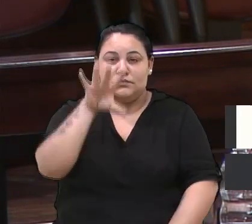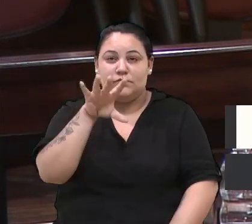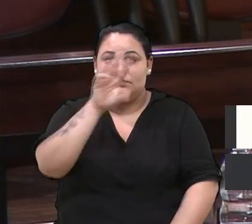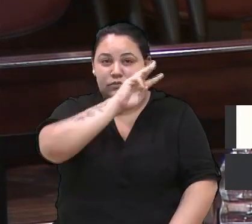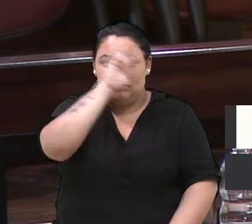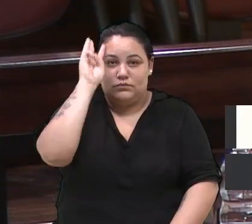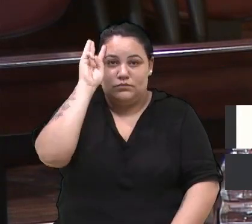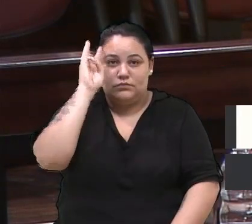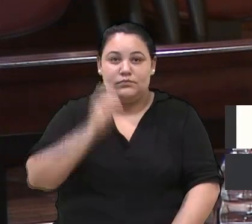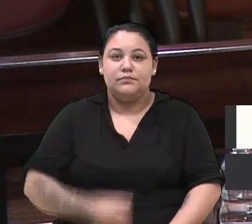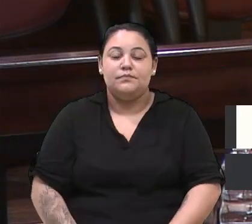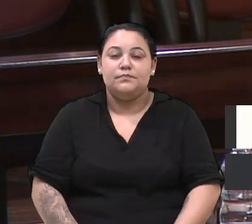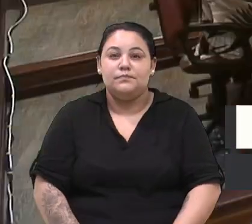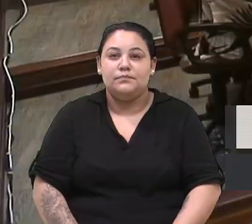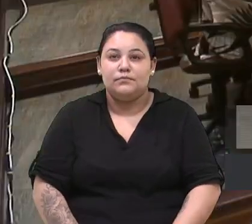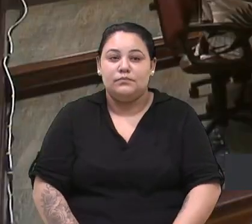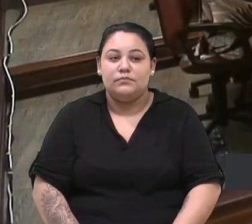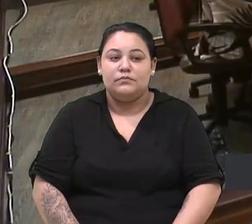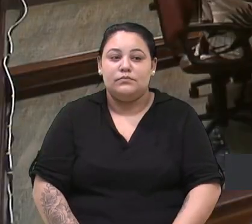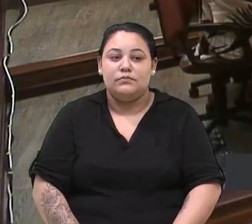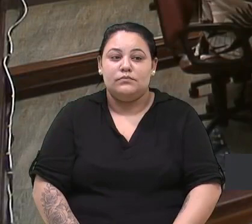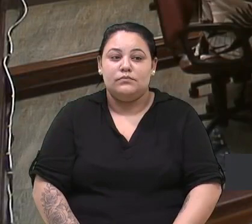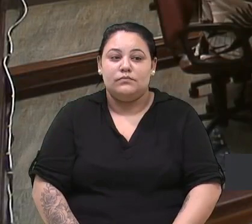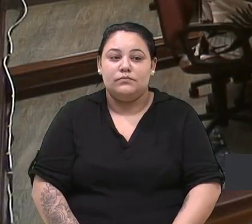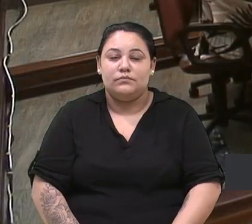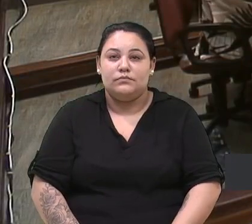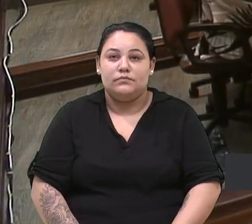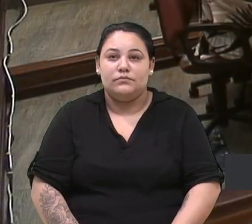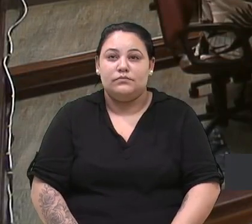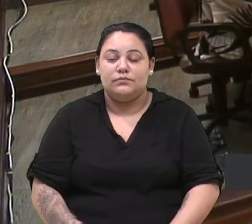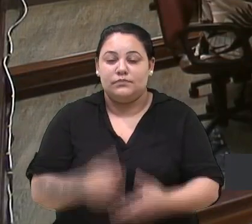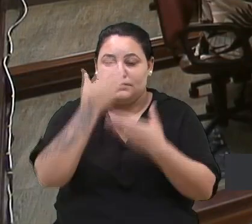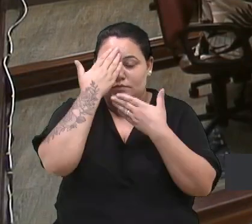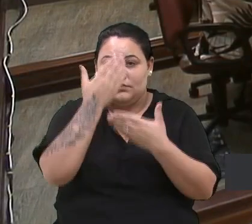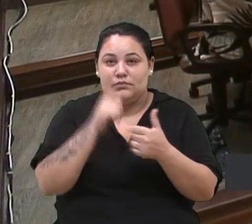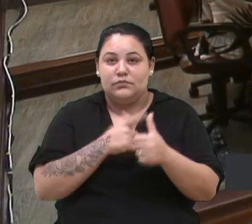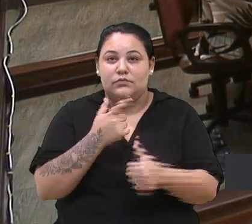Obrigado. Em primeira discussão. Peço a palavra, presidente. A palavra.